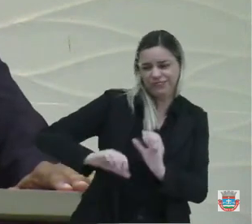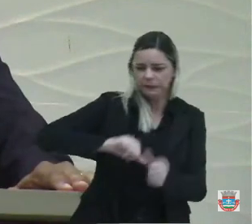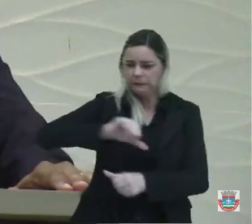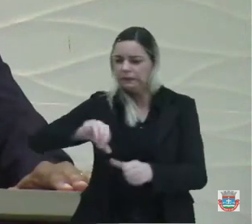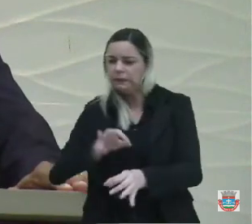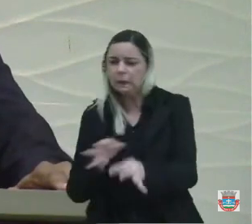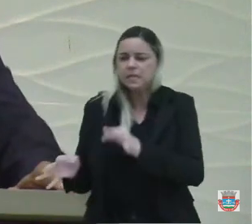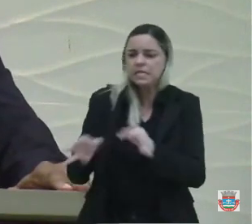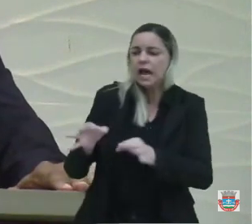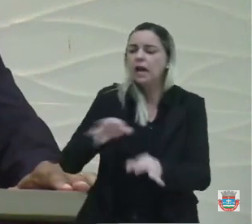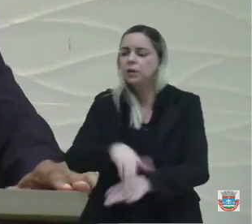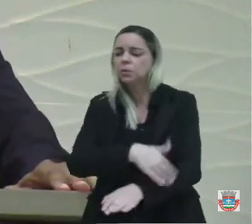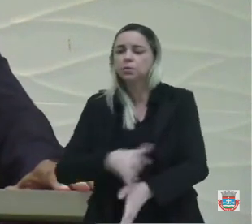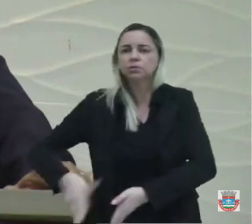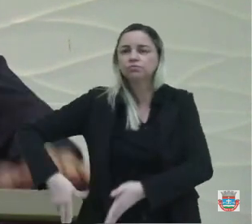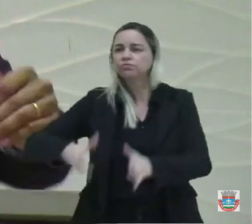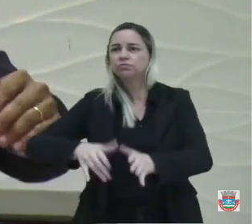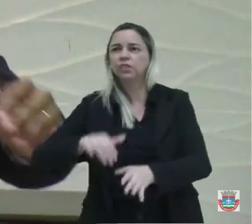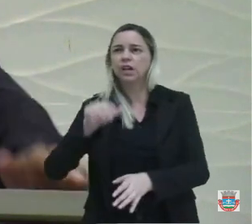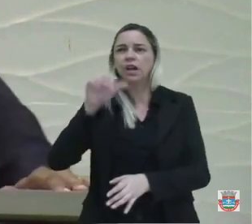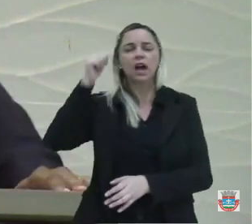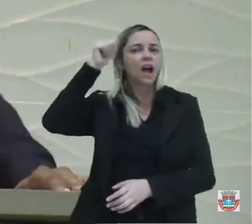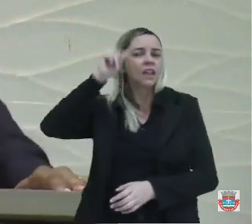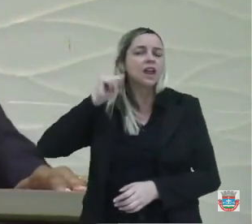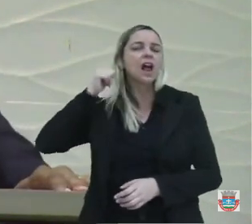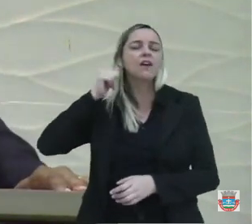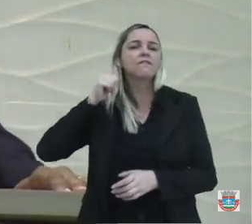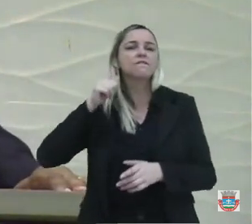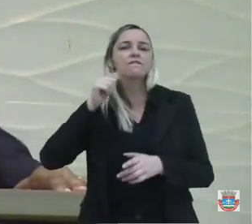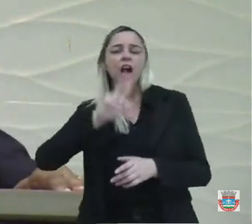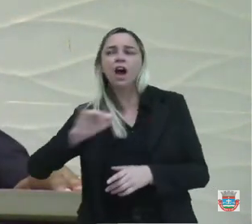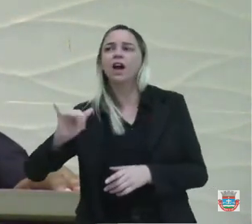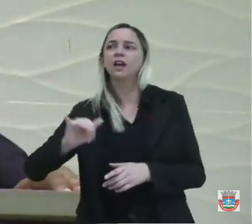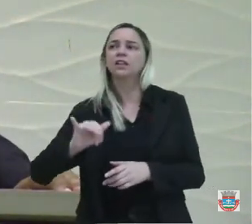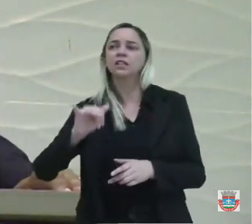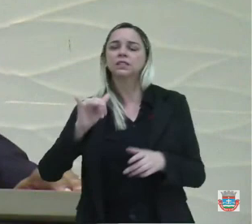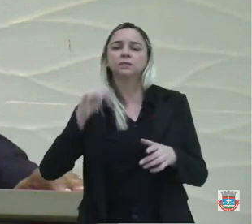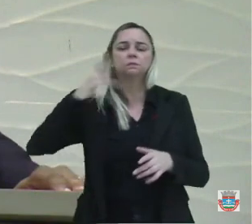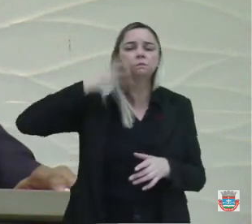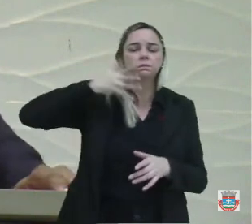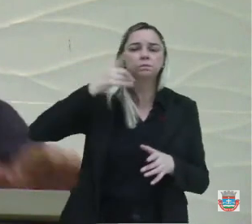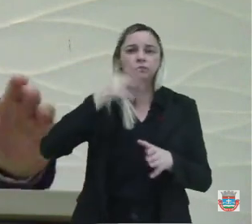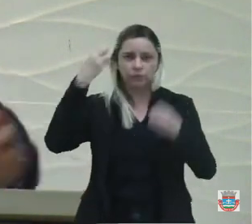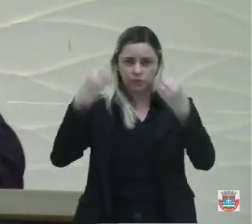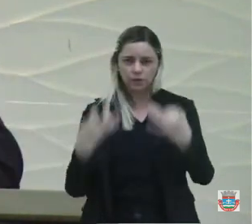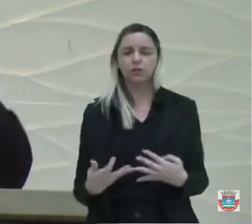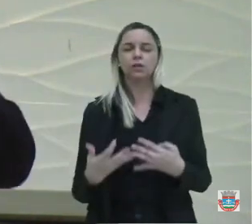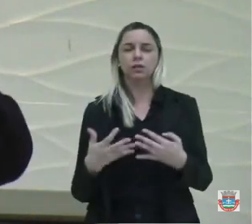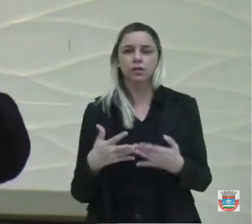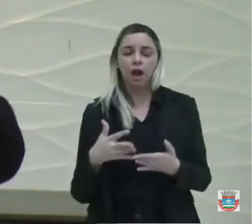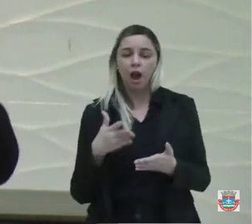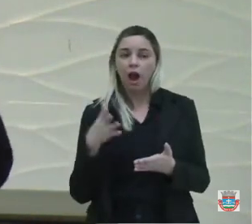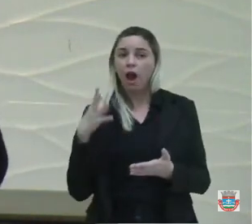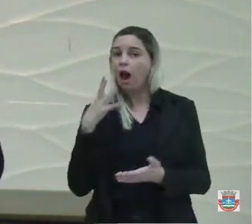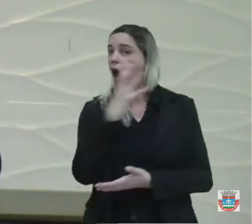rua. André Valença, o secretário, esteve aqui, que em breve está começando